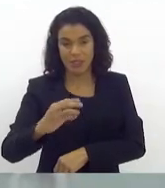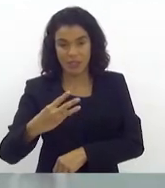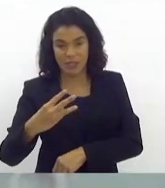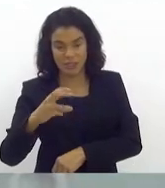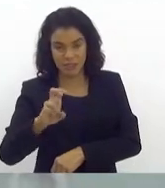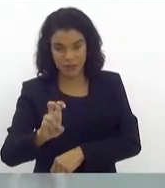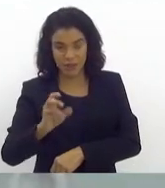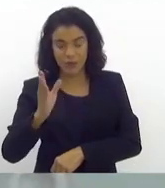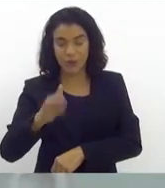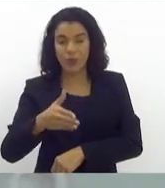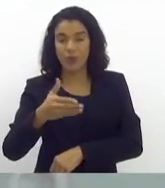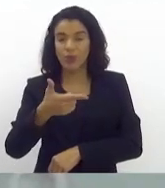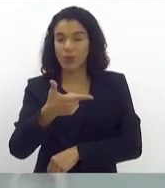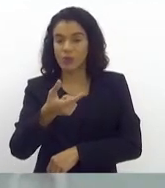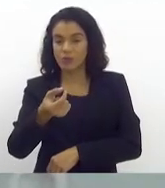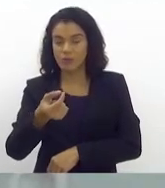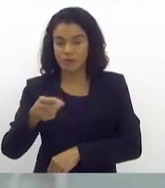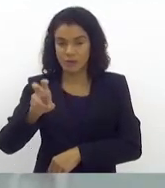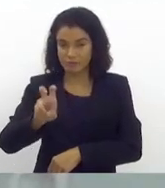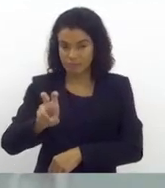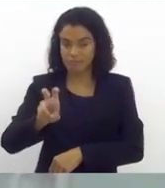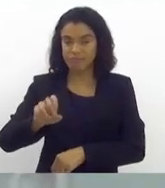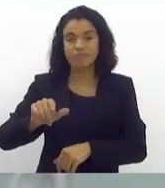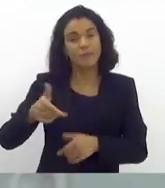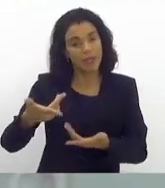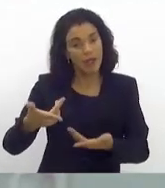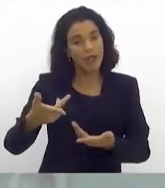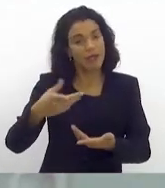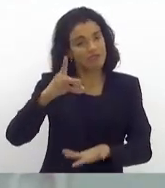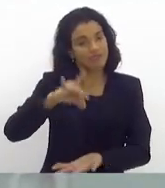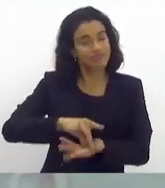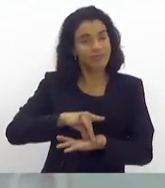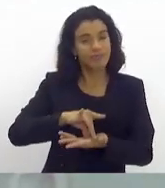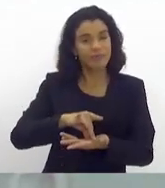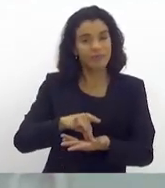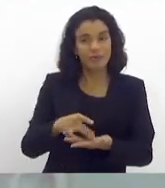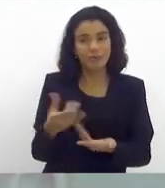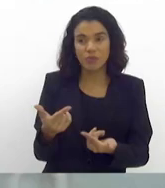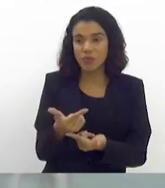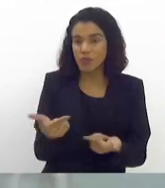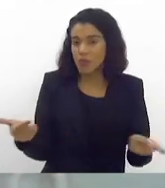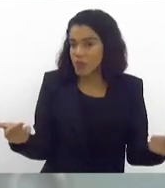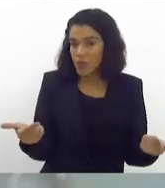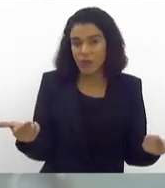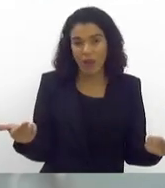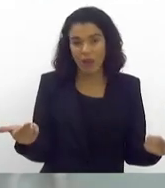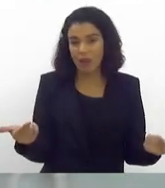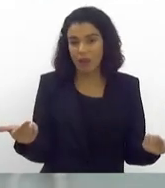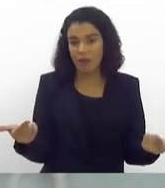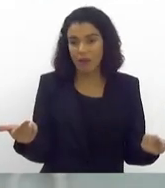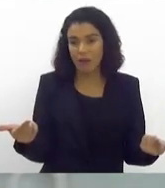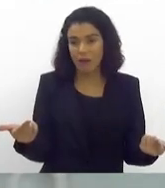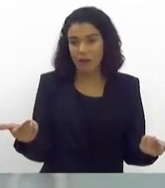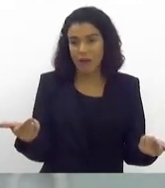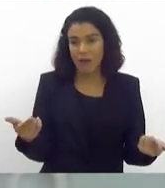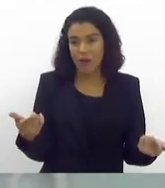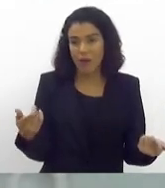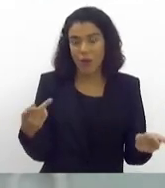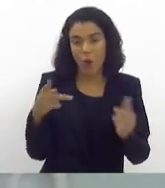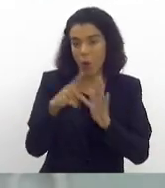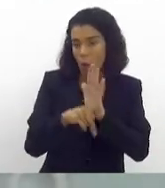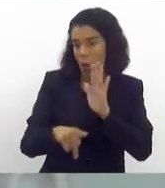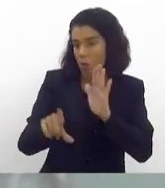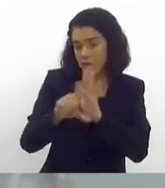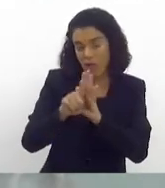que regulamenta a lei Aldir Blanc. Não tem espaço, presidente. Vossa Excelência tem o projeto